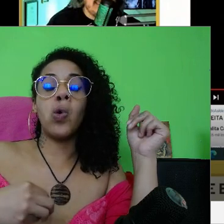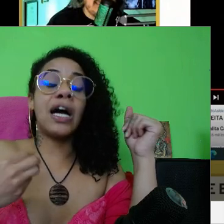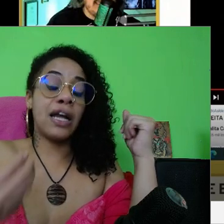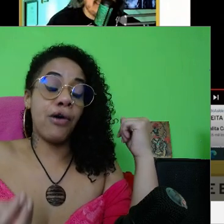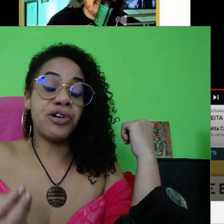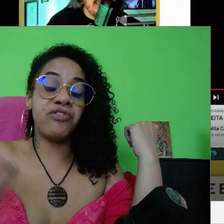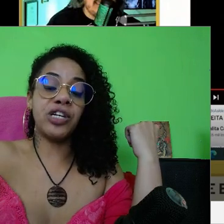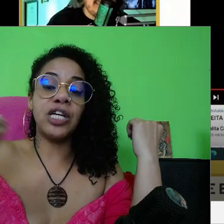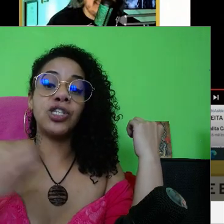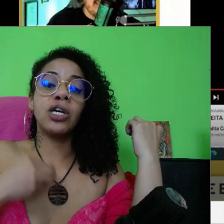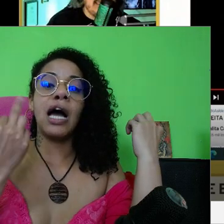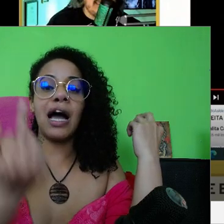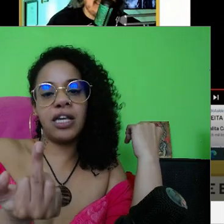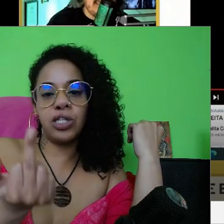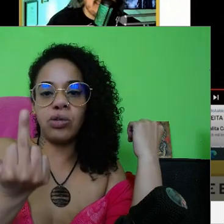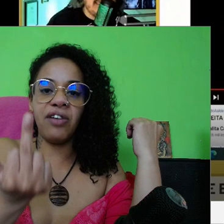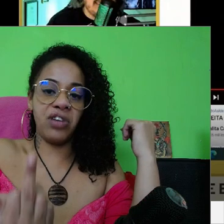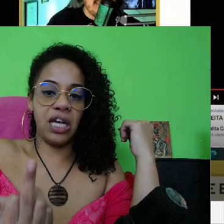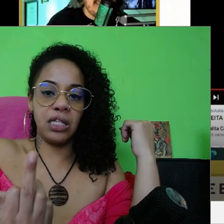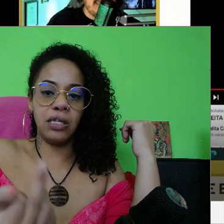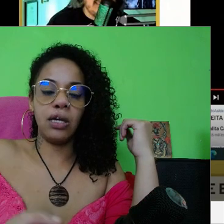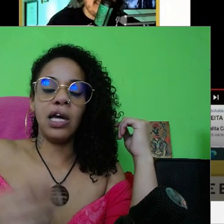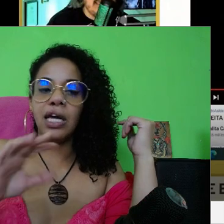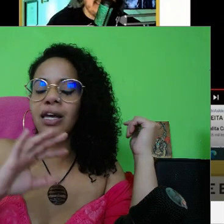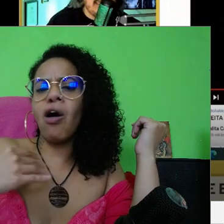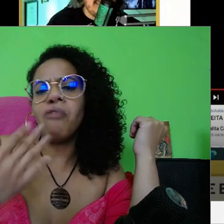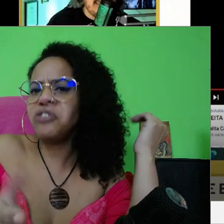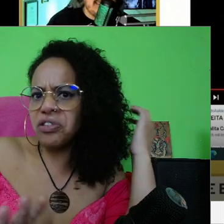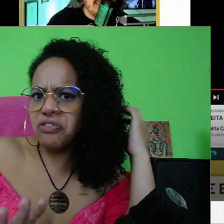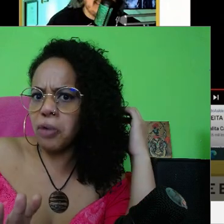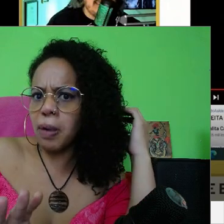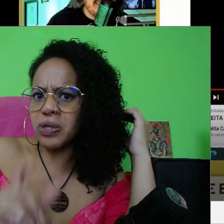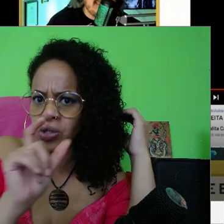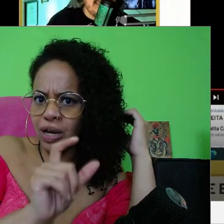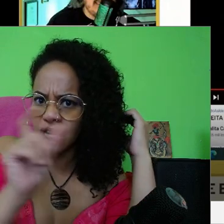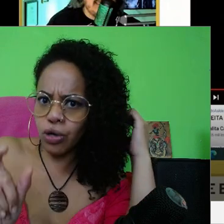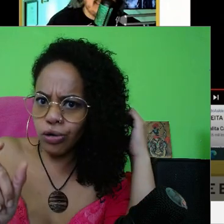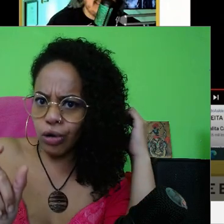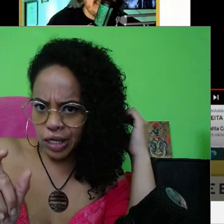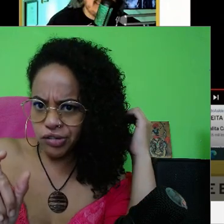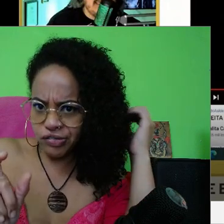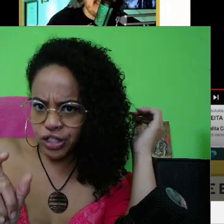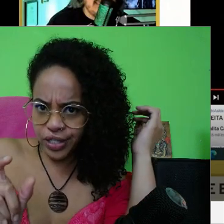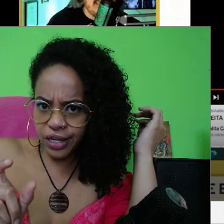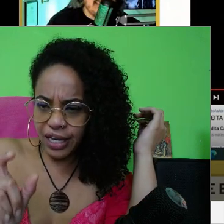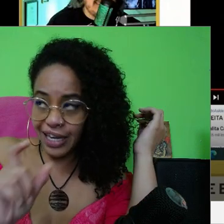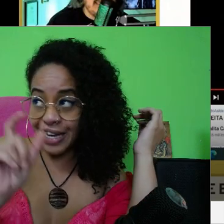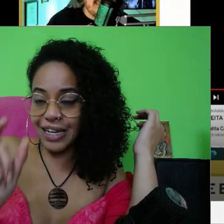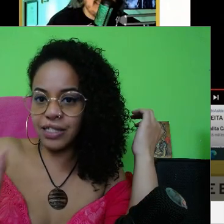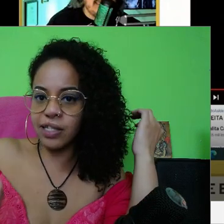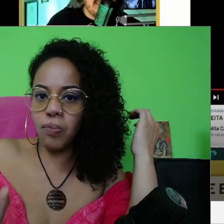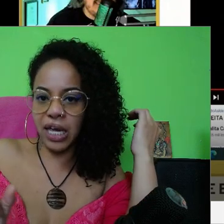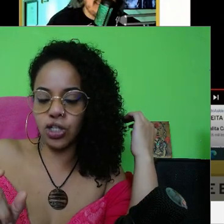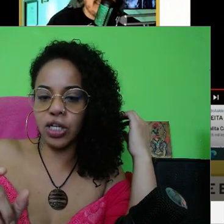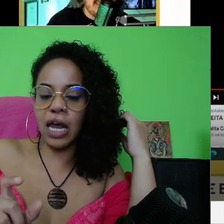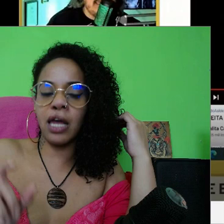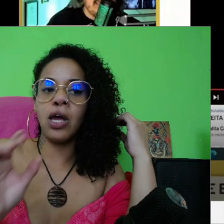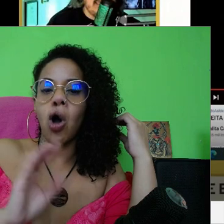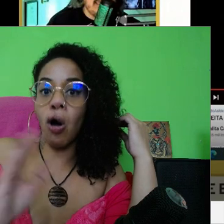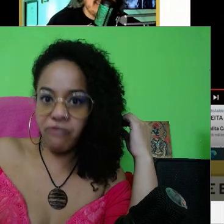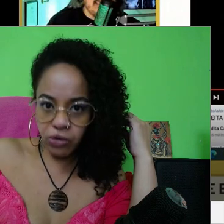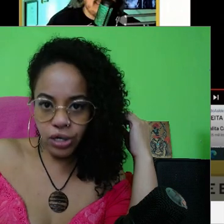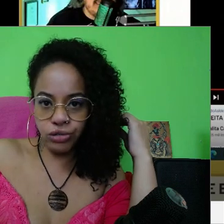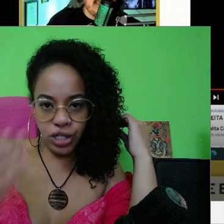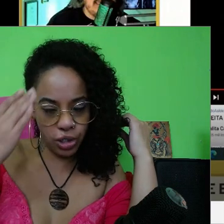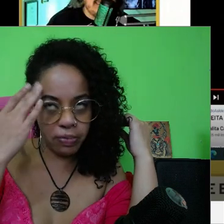o canal na verdade aqui sua referência e Óbvio que não foi para pessoa que ele colocou ali no vídeo inicialmente né